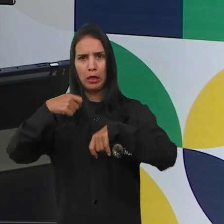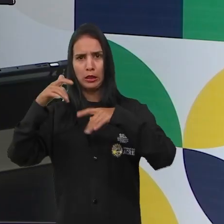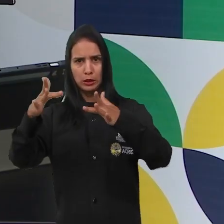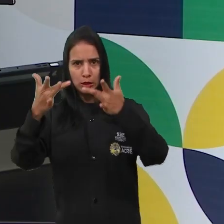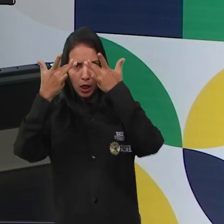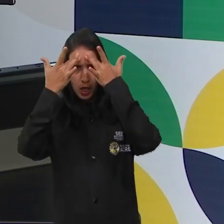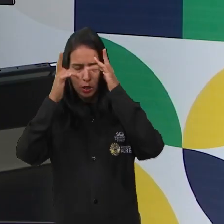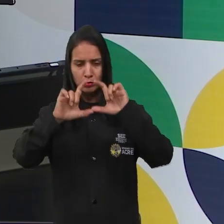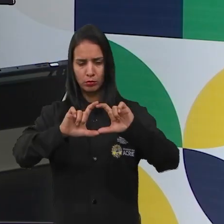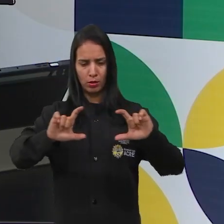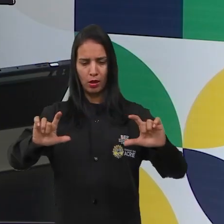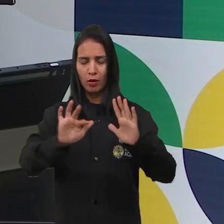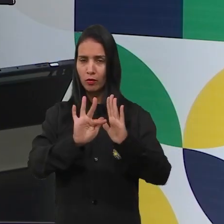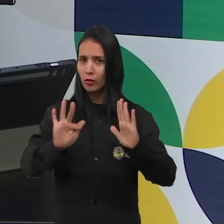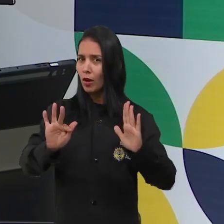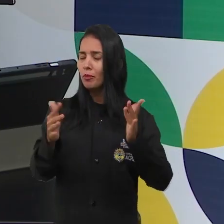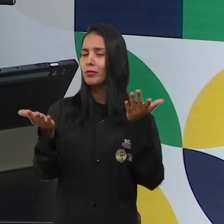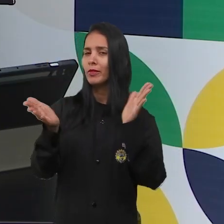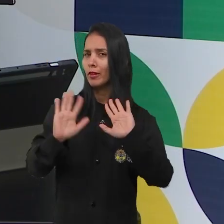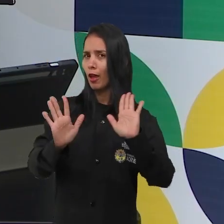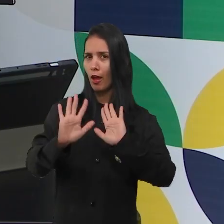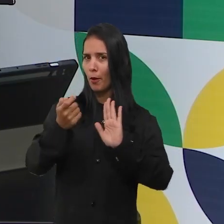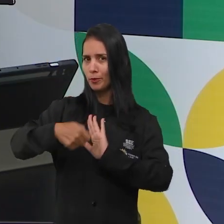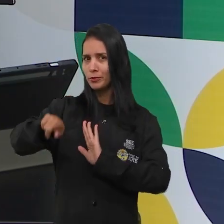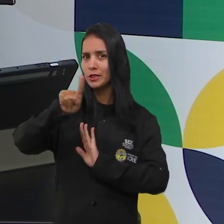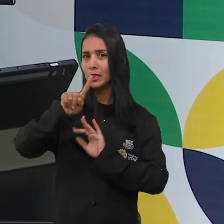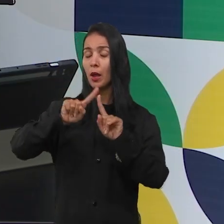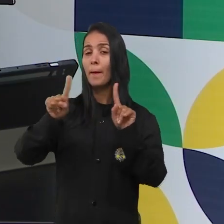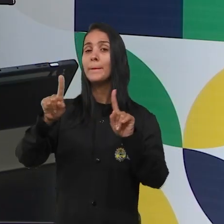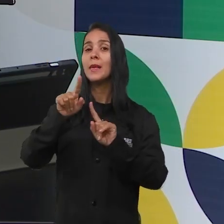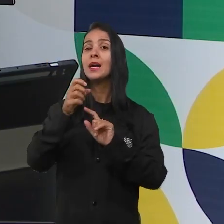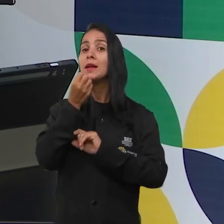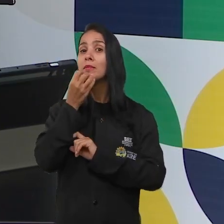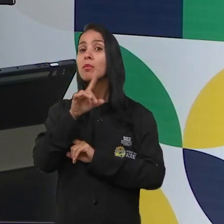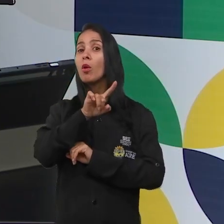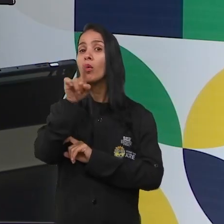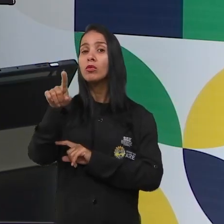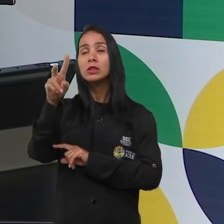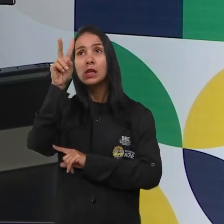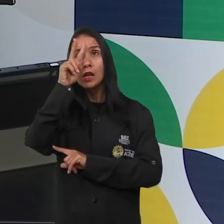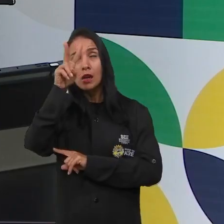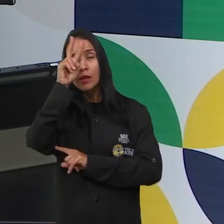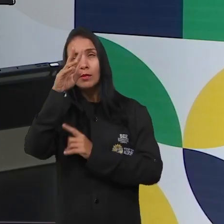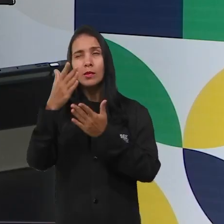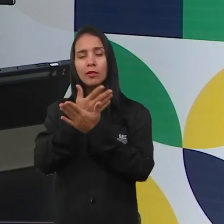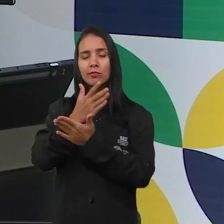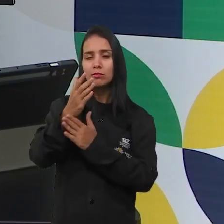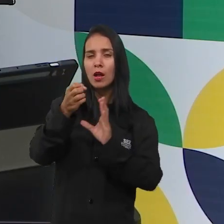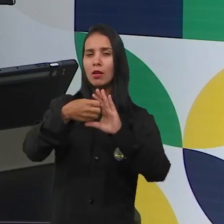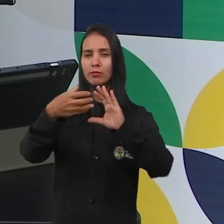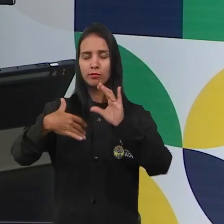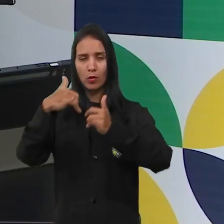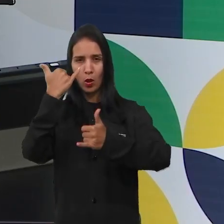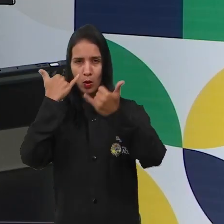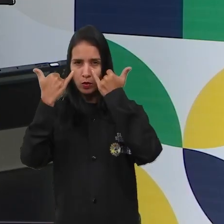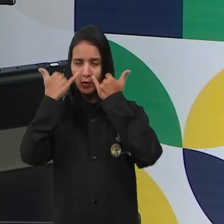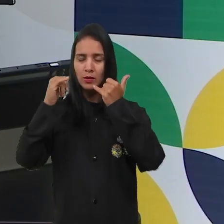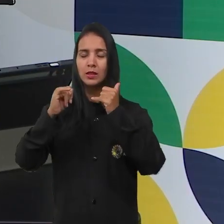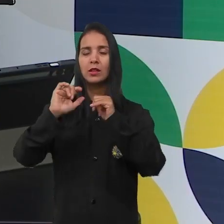fórmula por completo, mas tente lembrar de 1/3 da base vezes a altura, e depois você